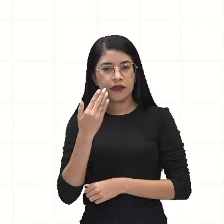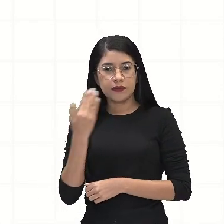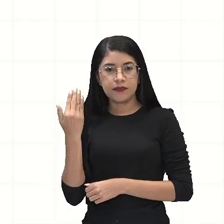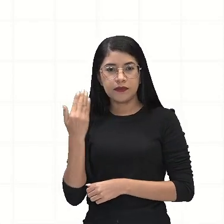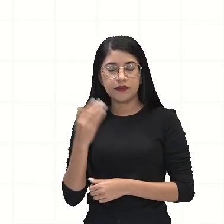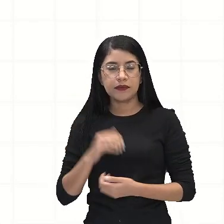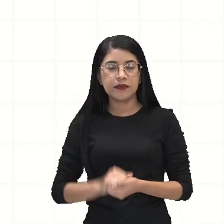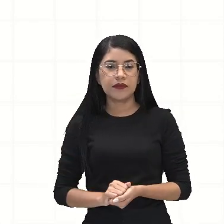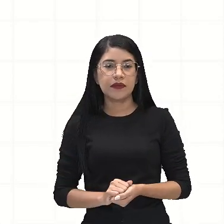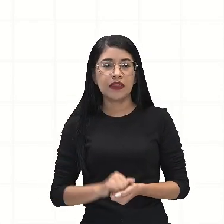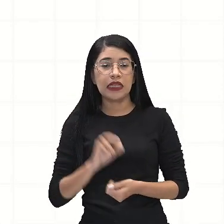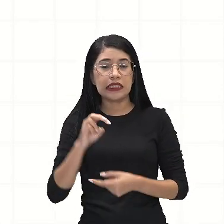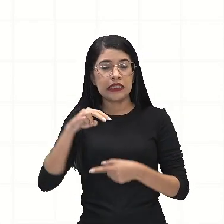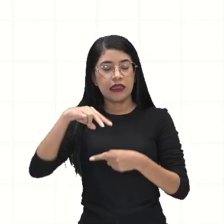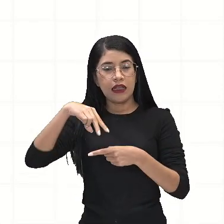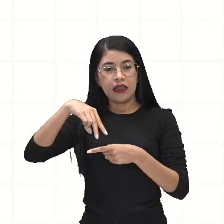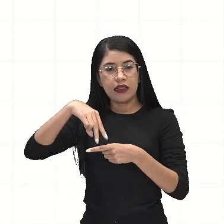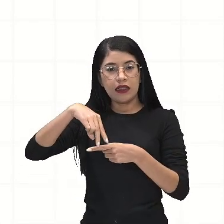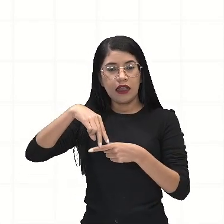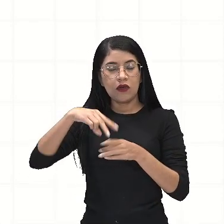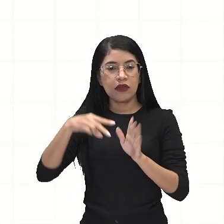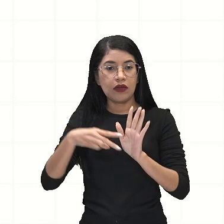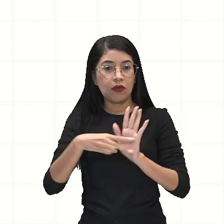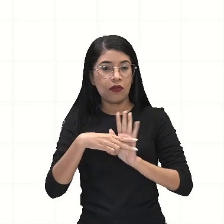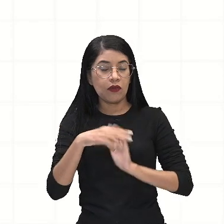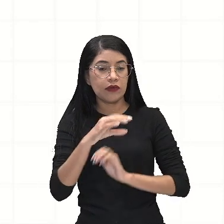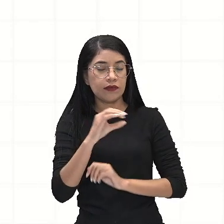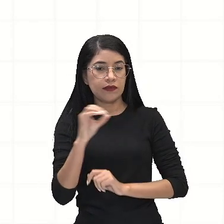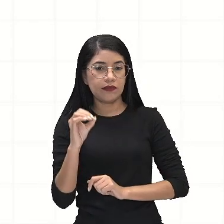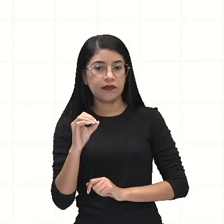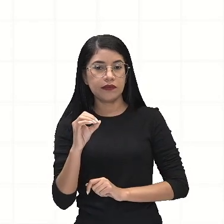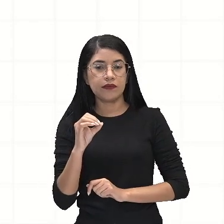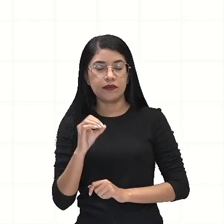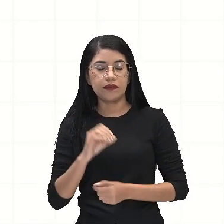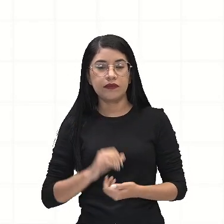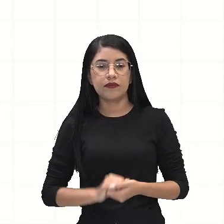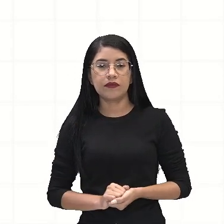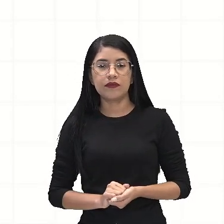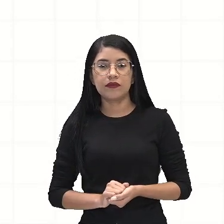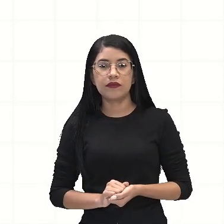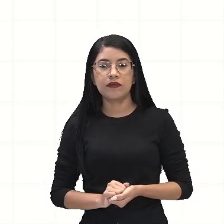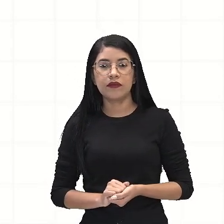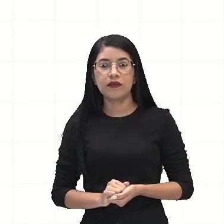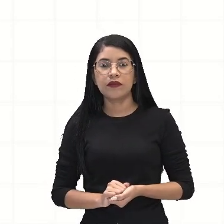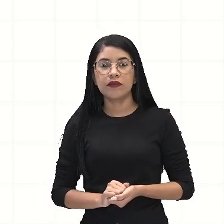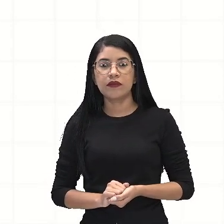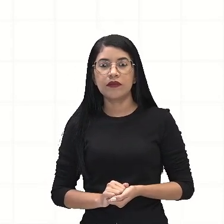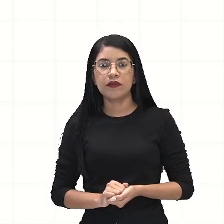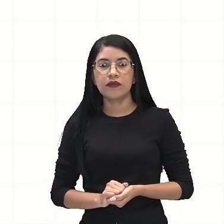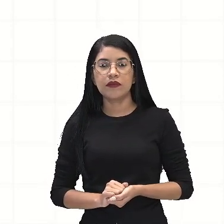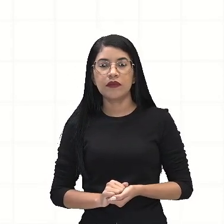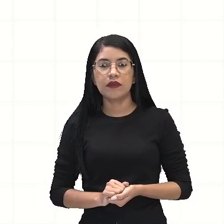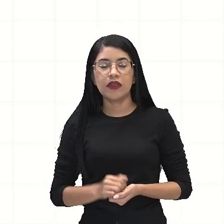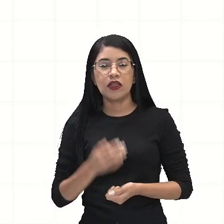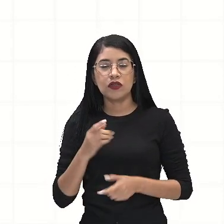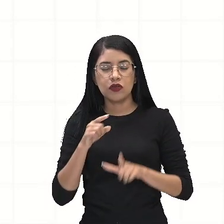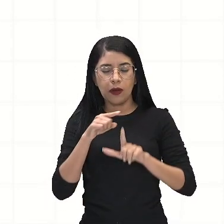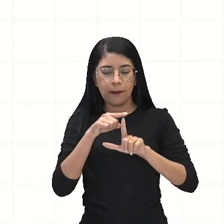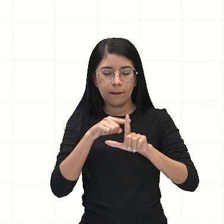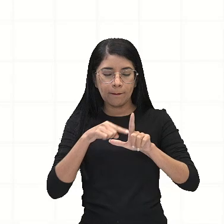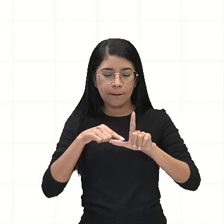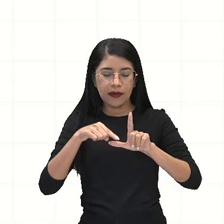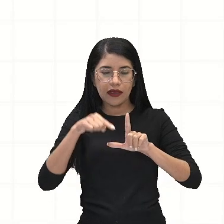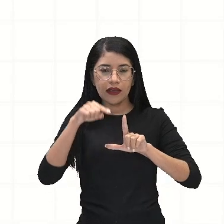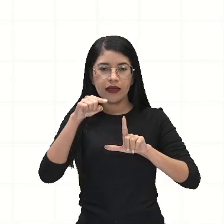delta for igual a 0, né? Ele vai cortar, não, ele vai vir, vai triscar e